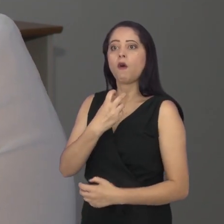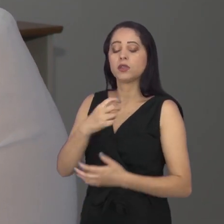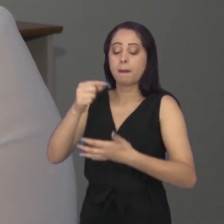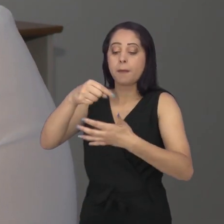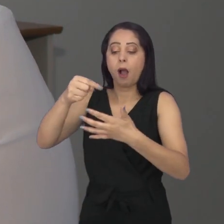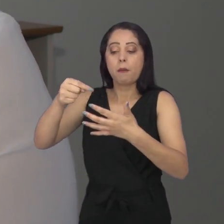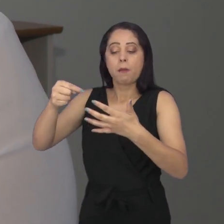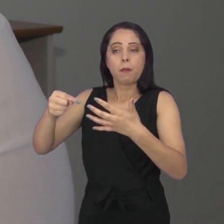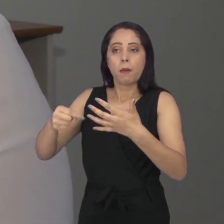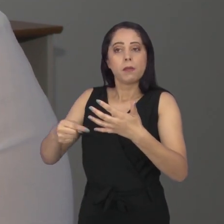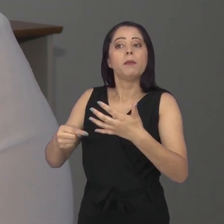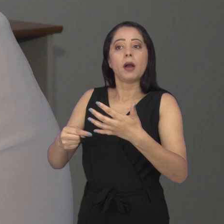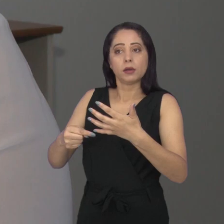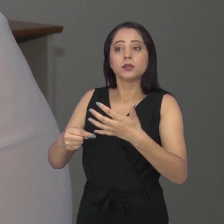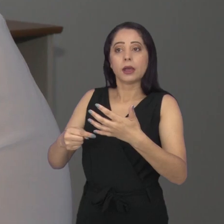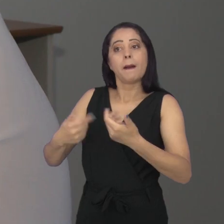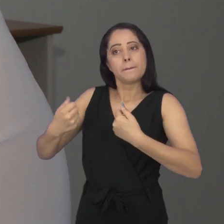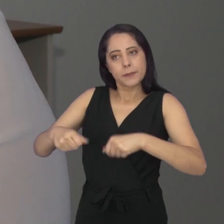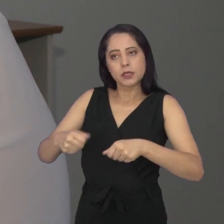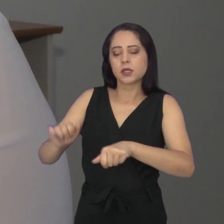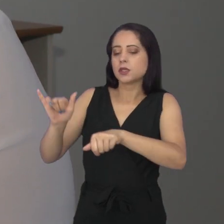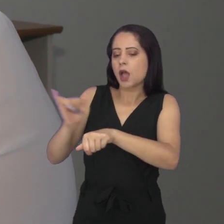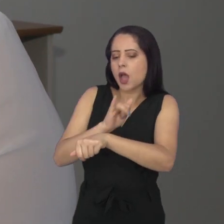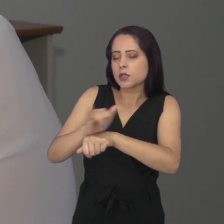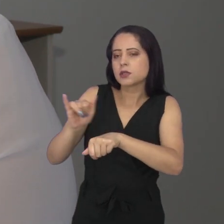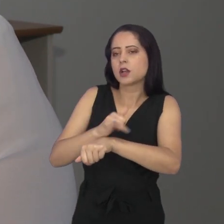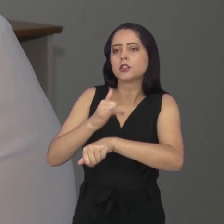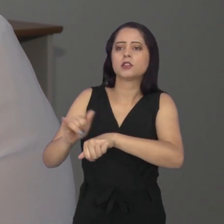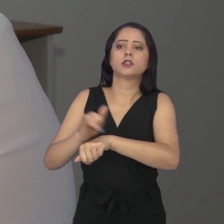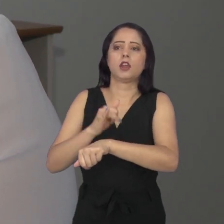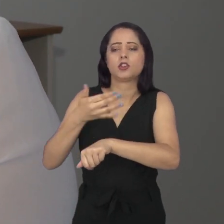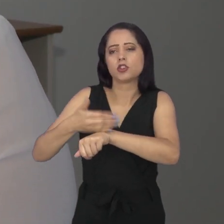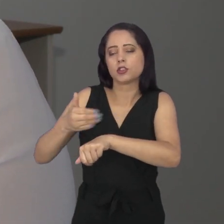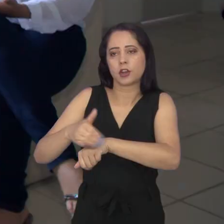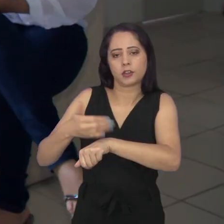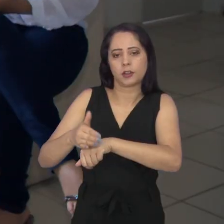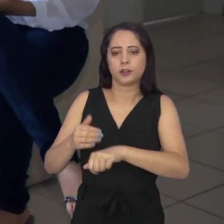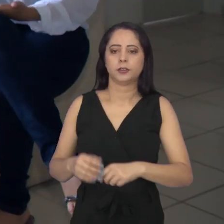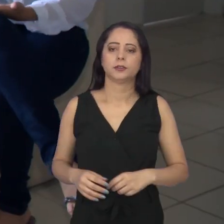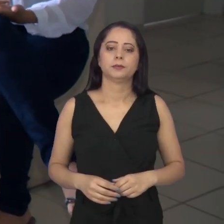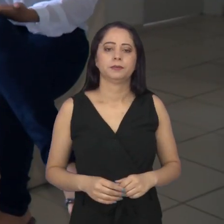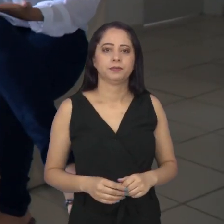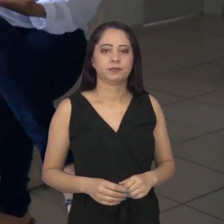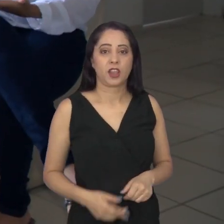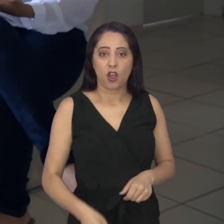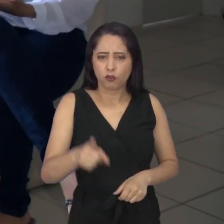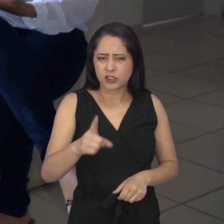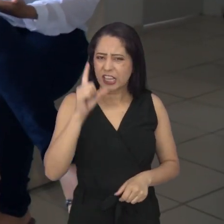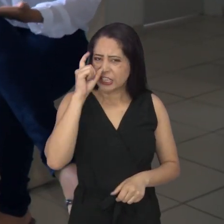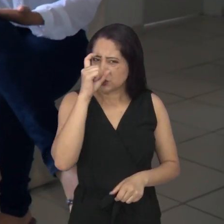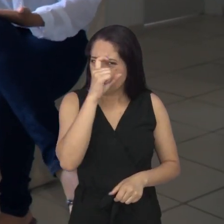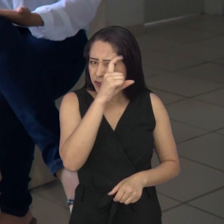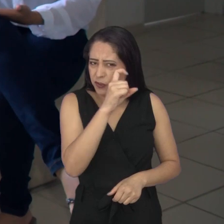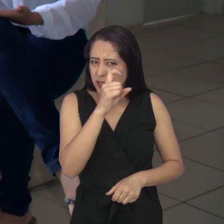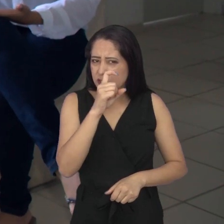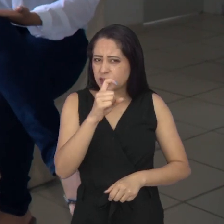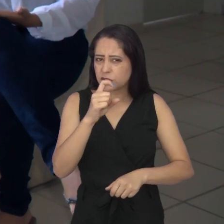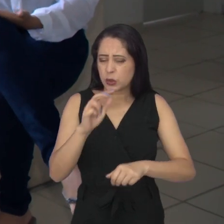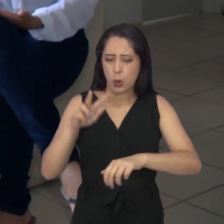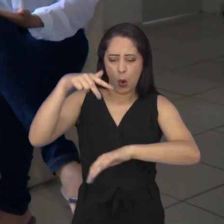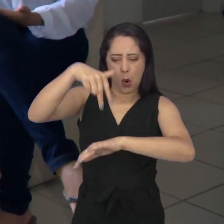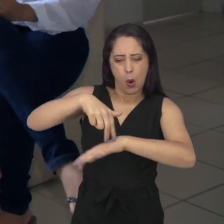que eu vi que precisam ser trabalhadas e que eu não tinha nem noção, nem ideia. Está com dificuldade de se comunicar de